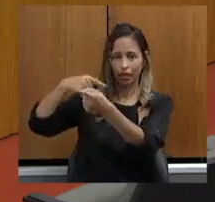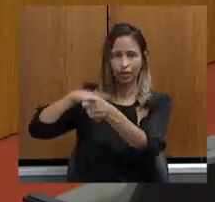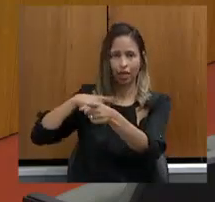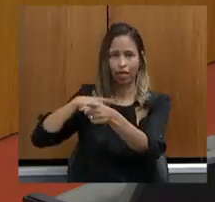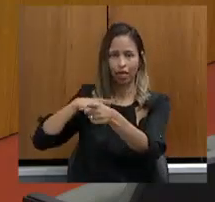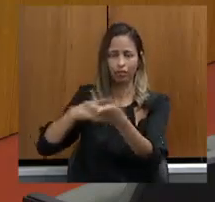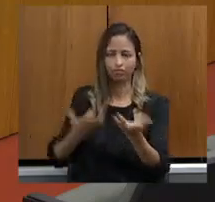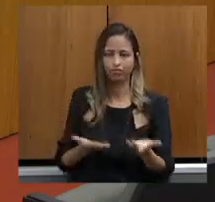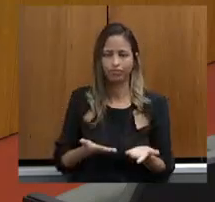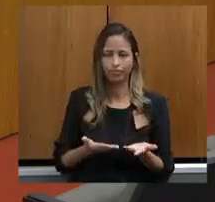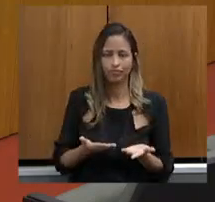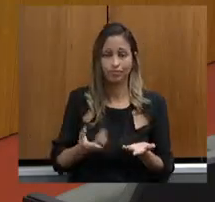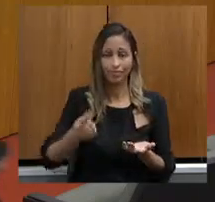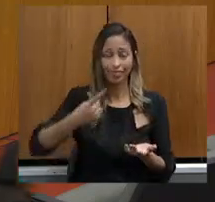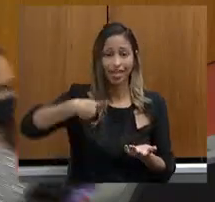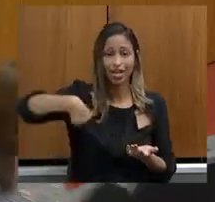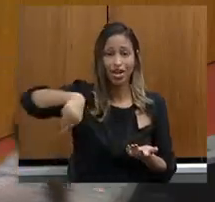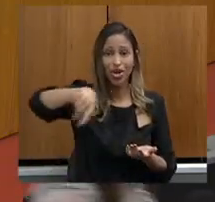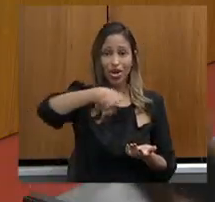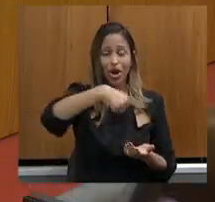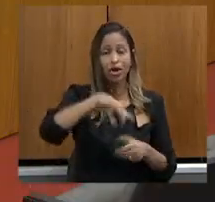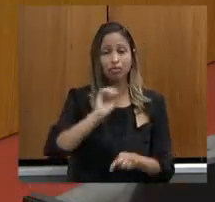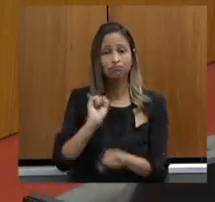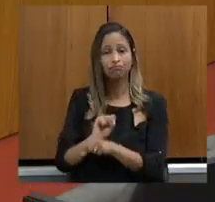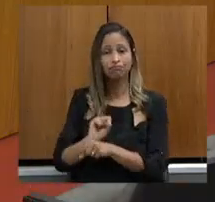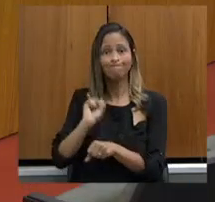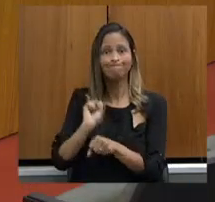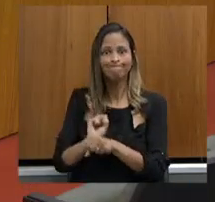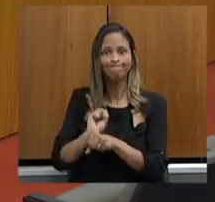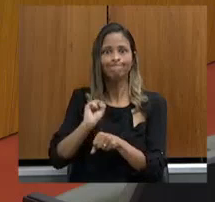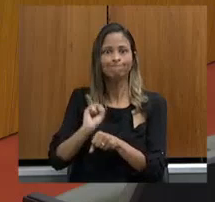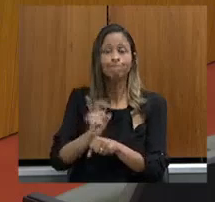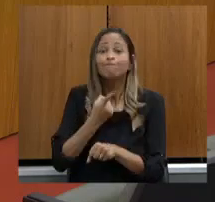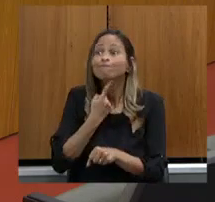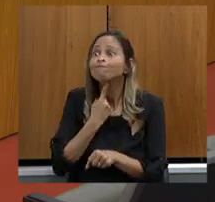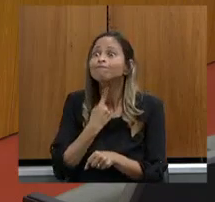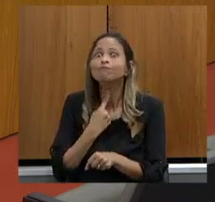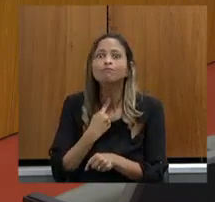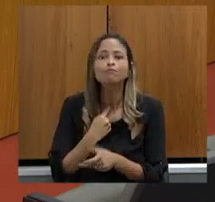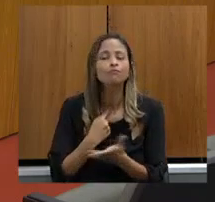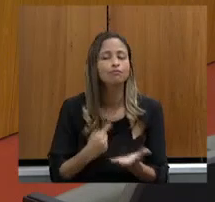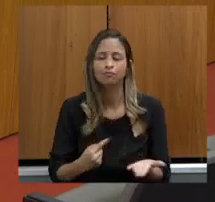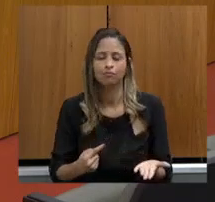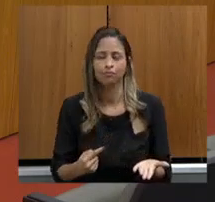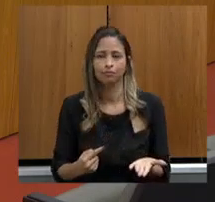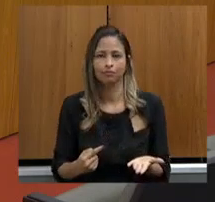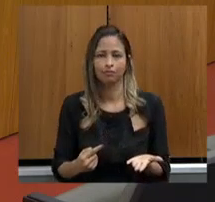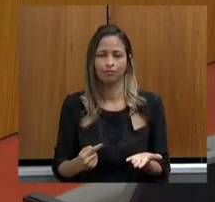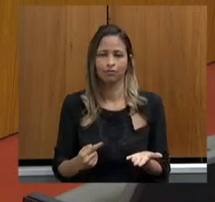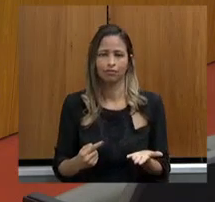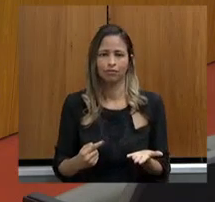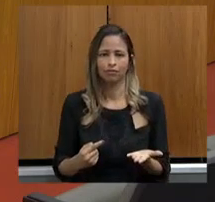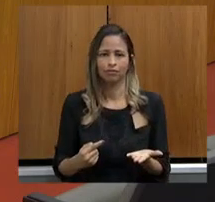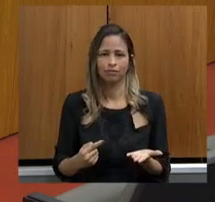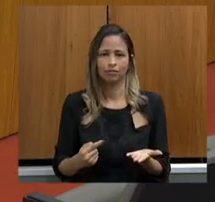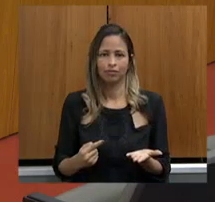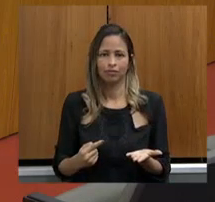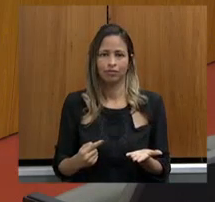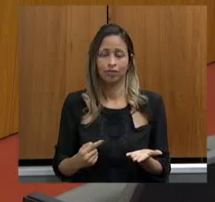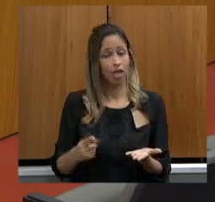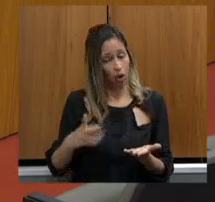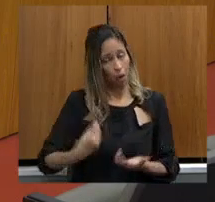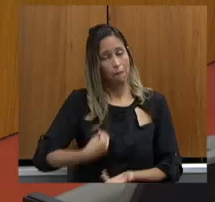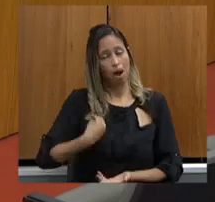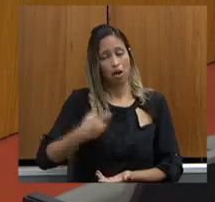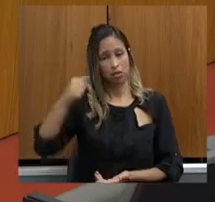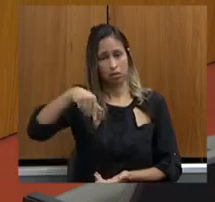também nós aguardamos ansiosamente aí eu repiro só das comissões que